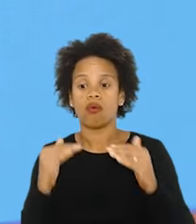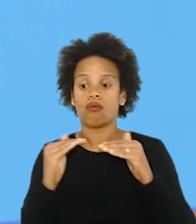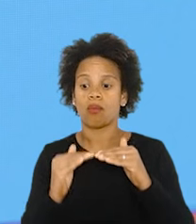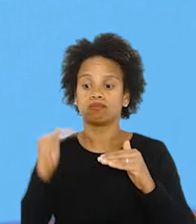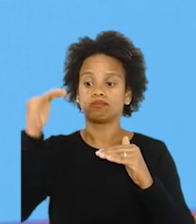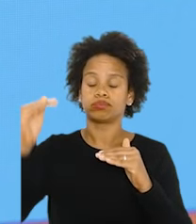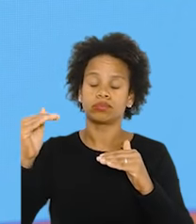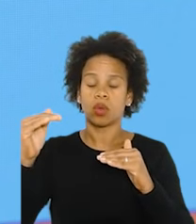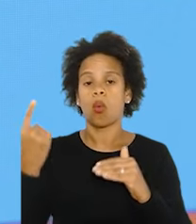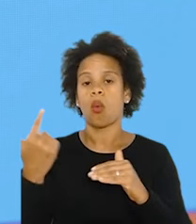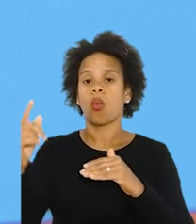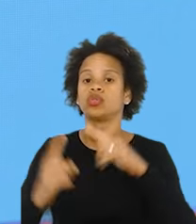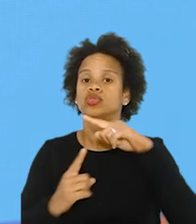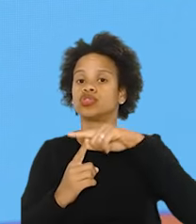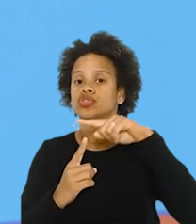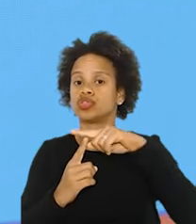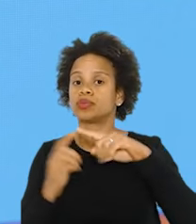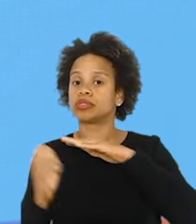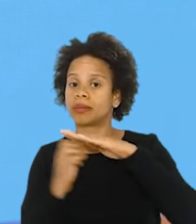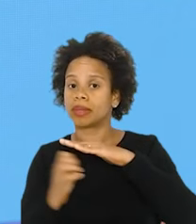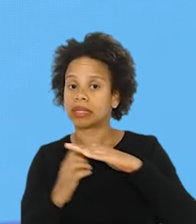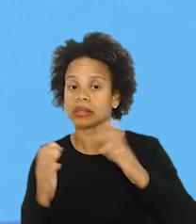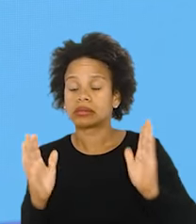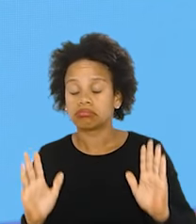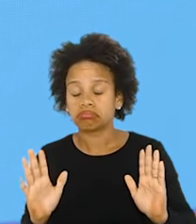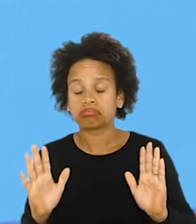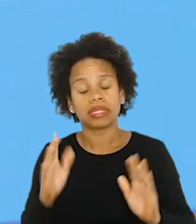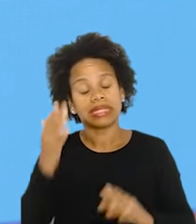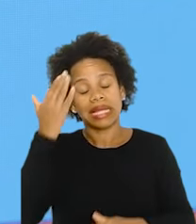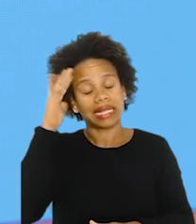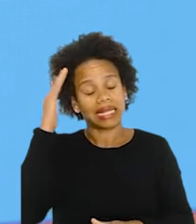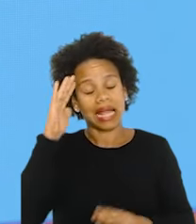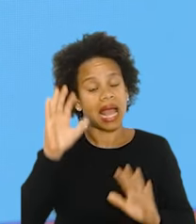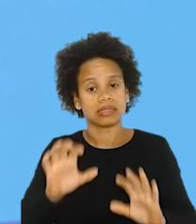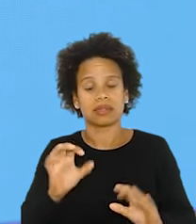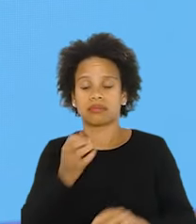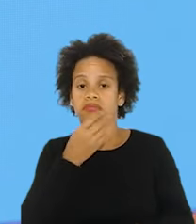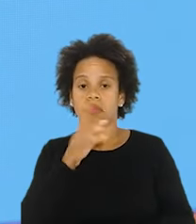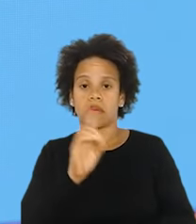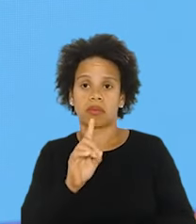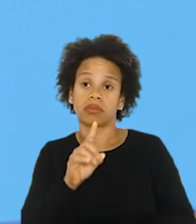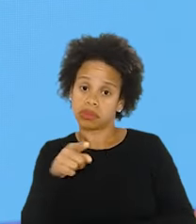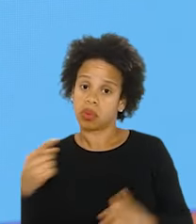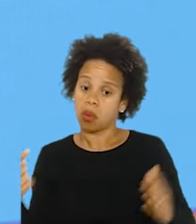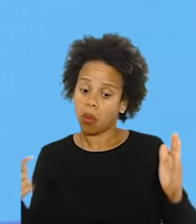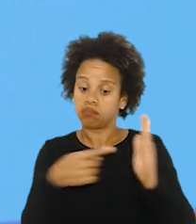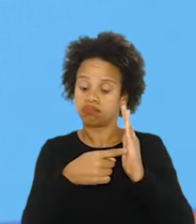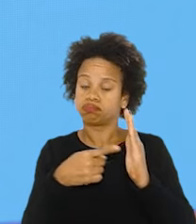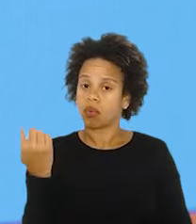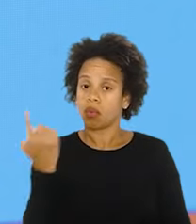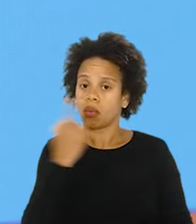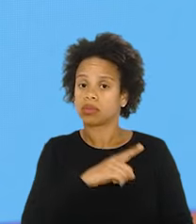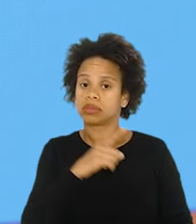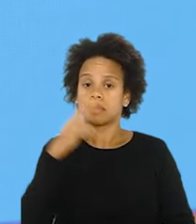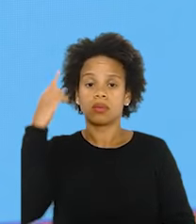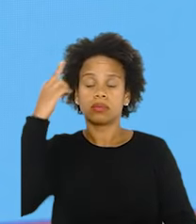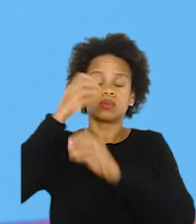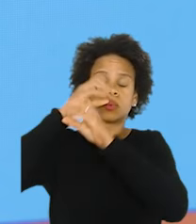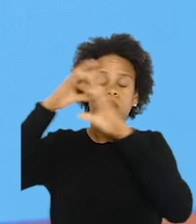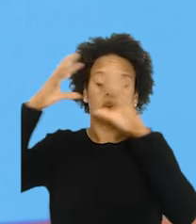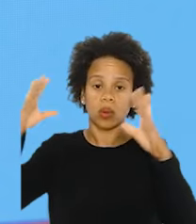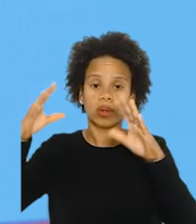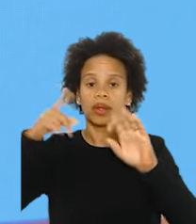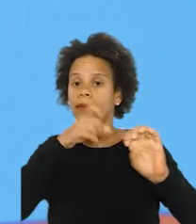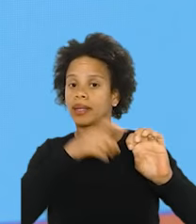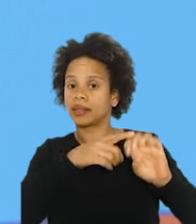categoria outro tipo de empresa e tal olha mas você não pode interpretar dessa forma Você atingiu o seu objetivo né o seu sonho o seu desejo